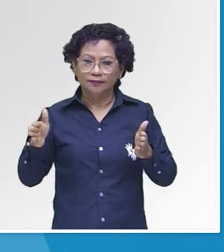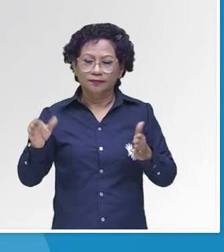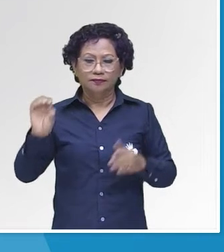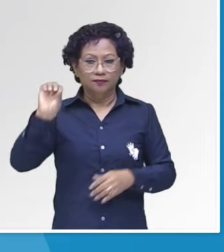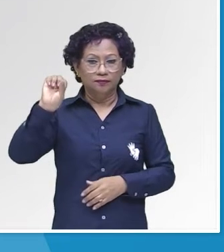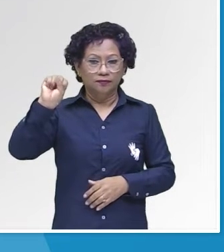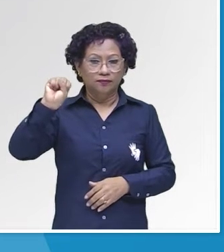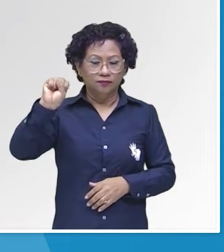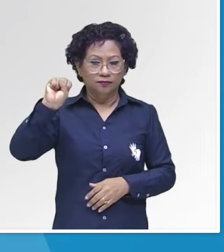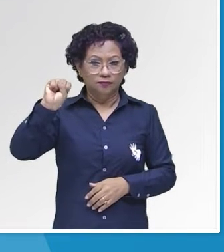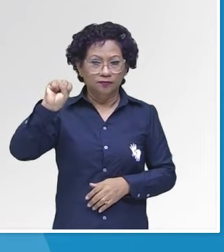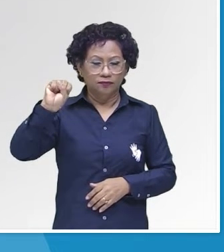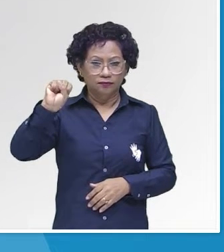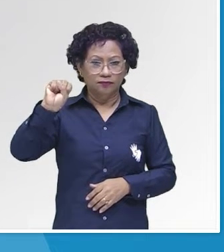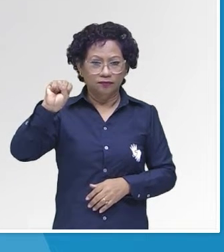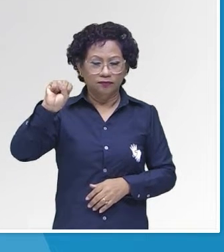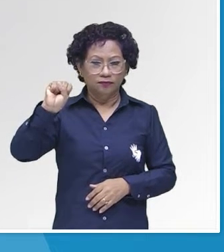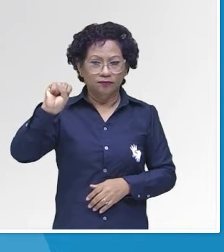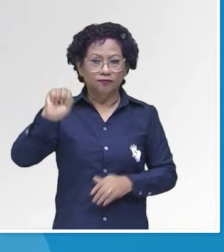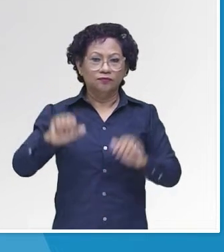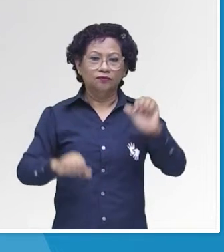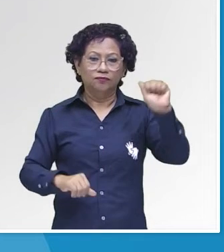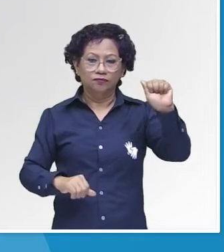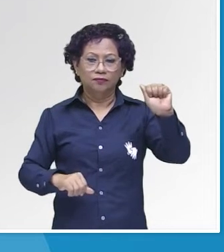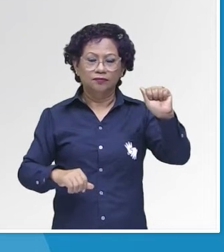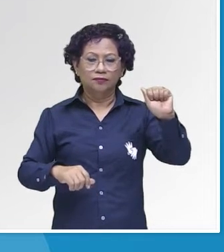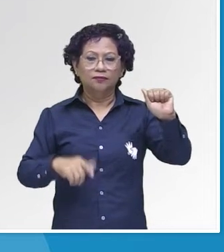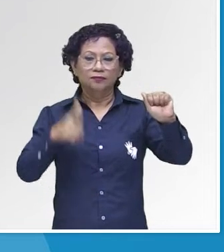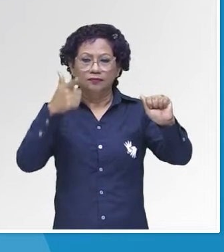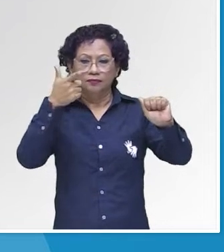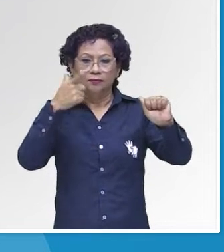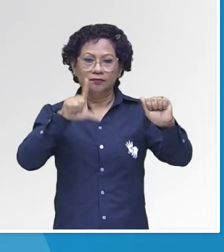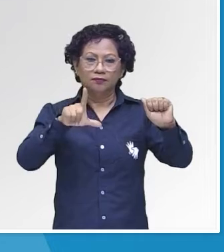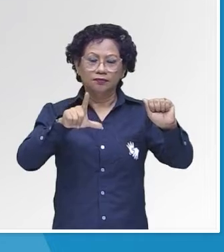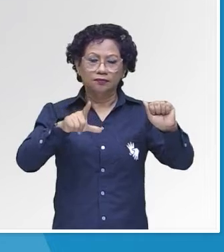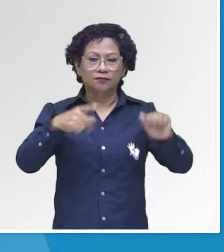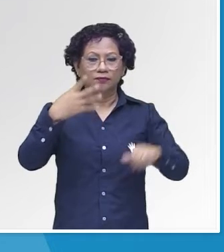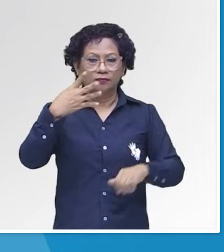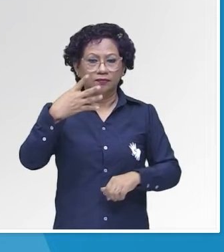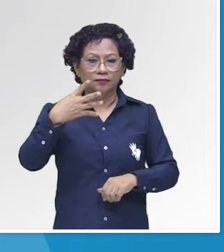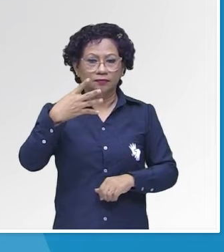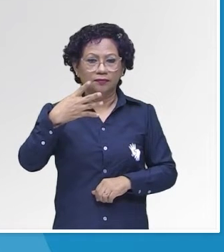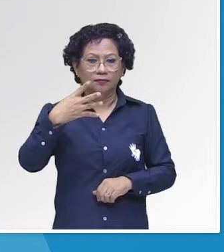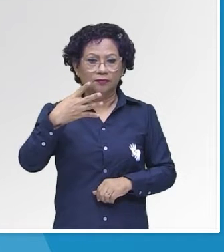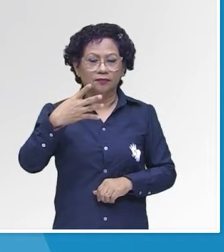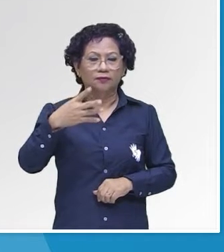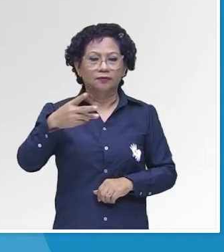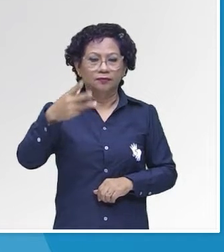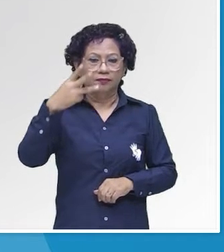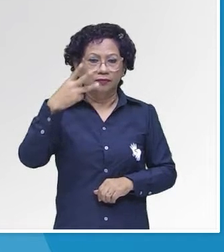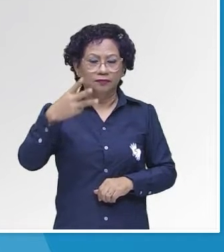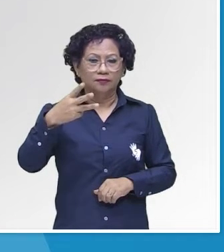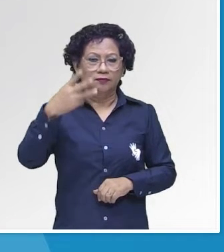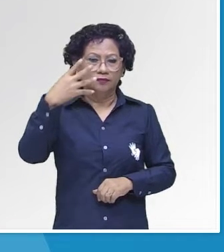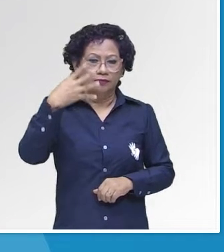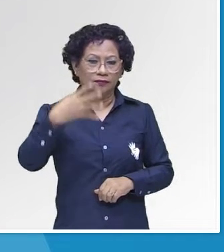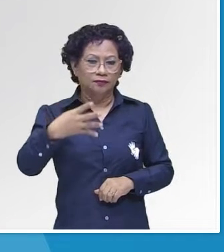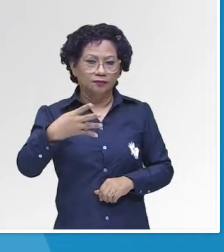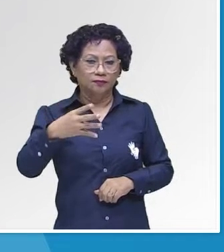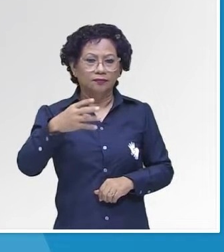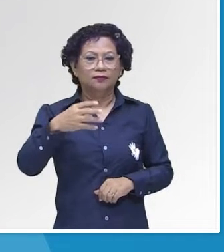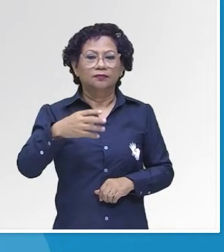jogos amistosos, o time A obteve os seguintes resultados: 4-2, 3-0,